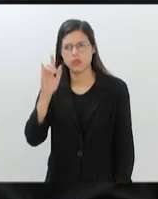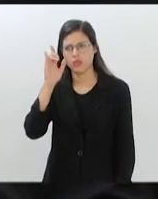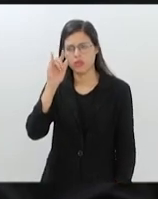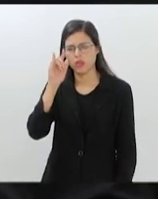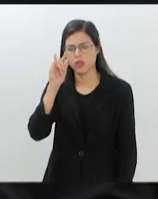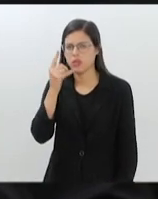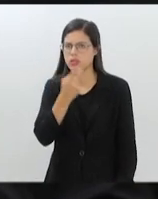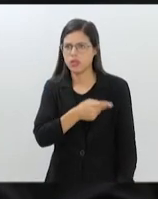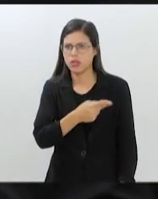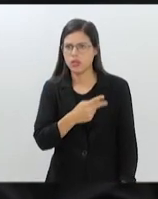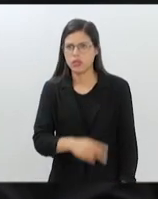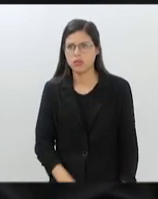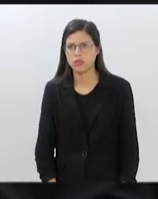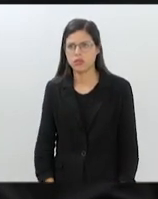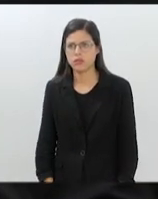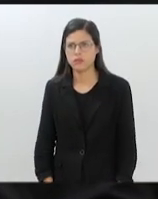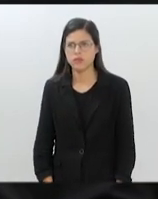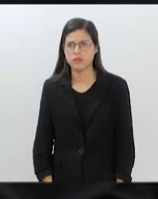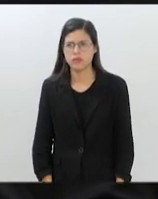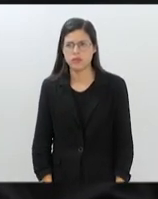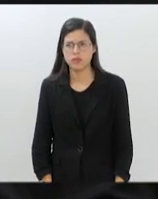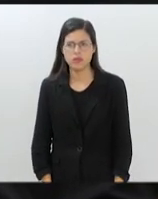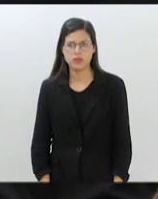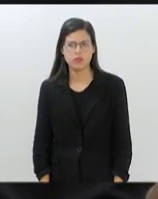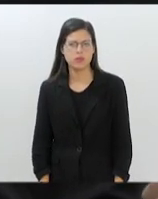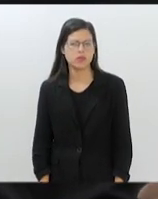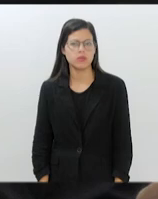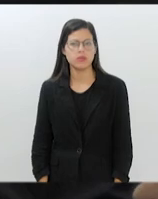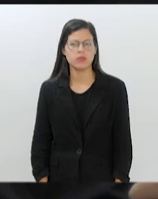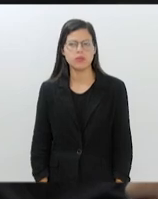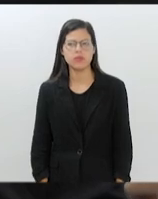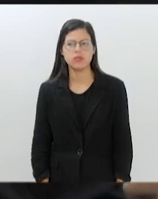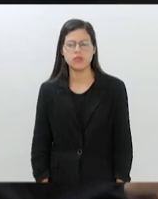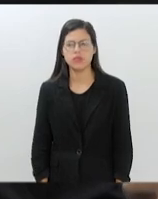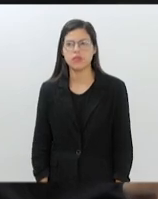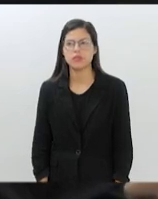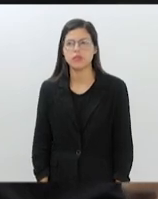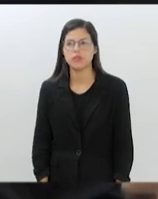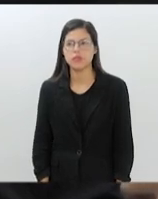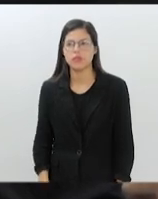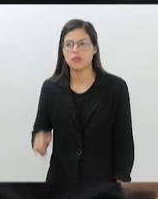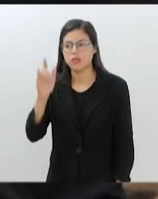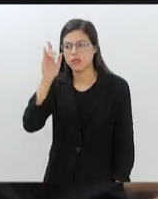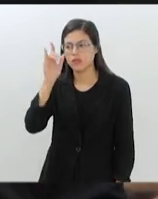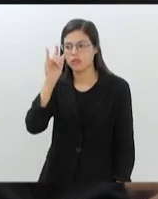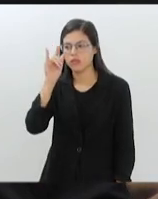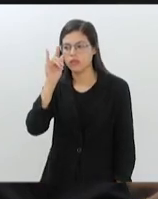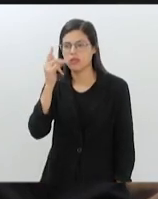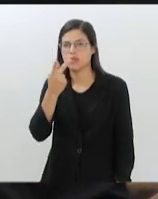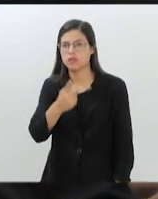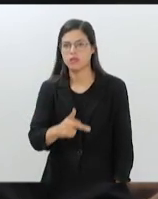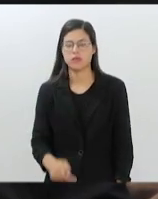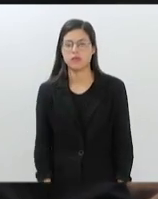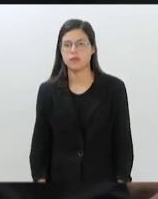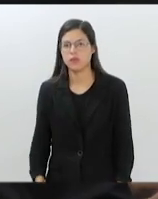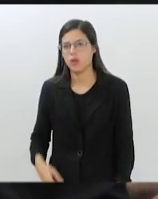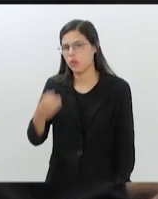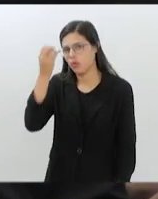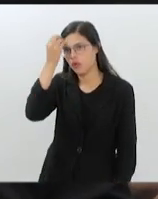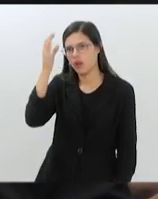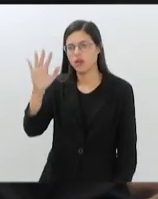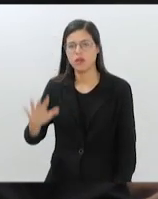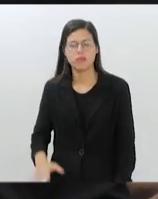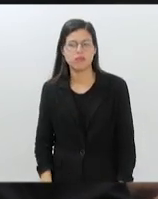deles ã aí qual é o Instagram Qual é o Instagram deles não sei de cabeça Nossa